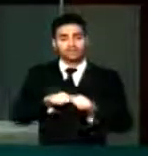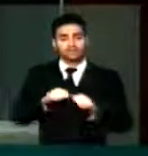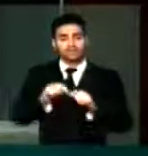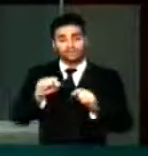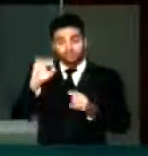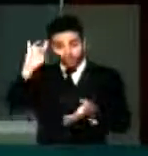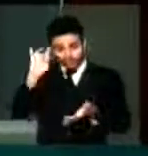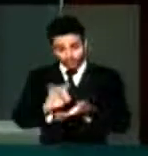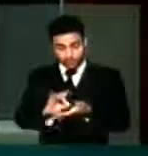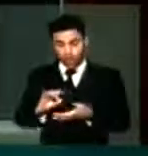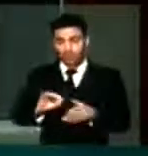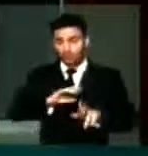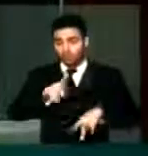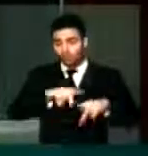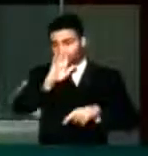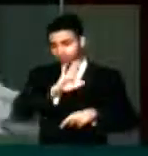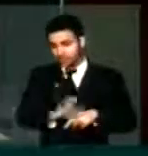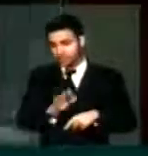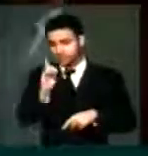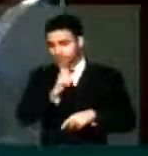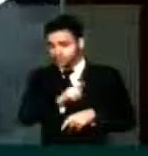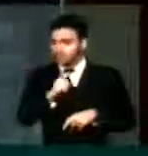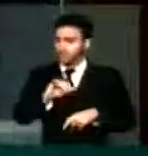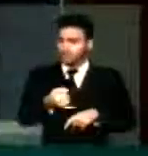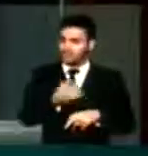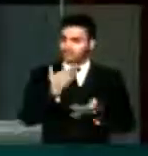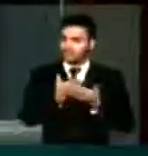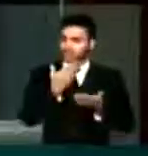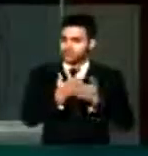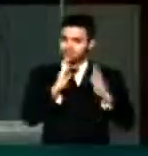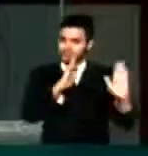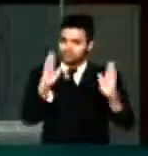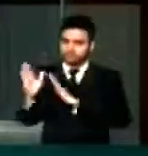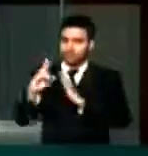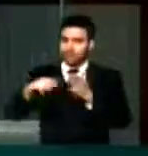de fato, o povo brasileiro utilize suas bibliotecas,